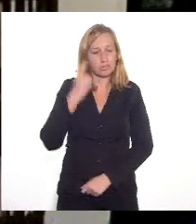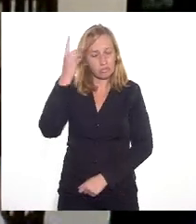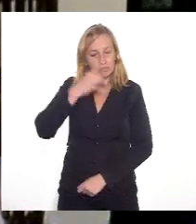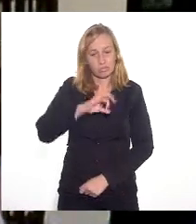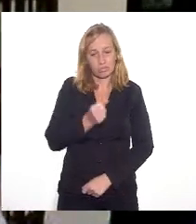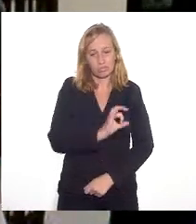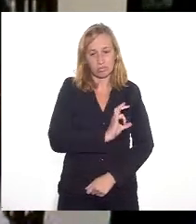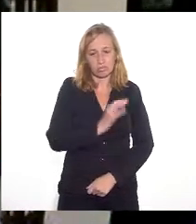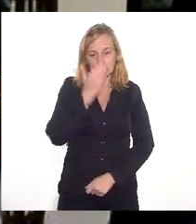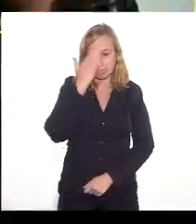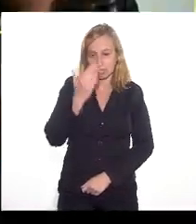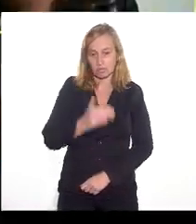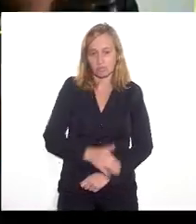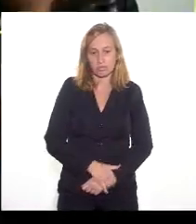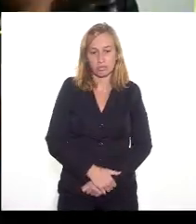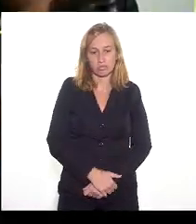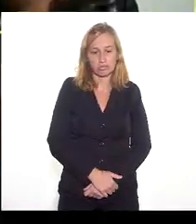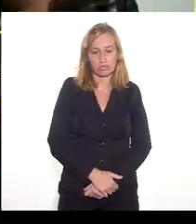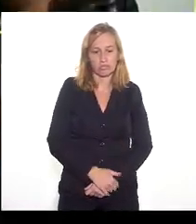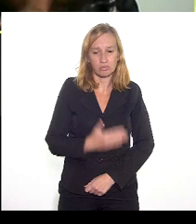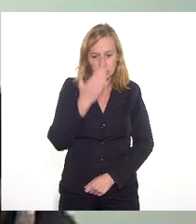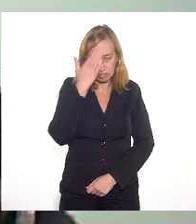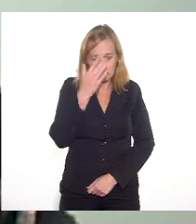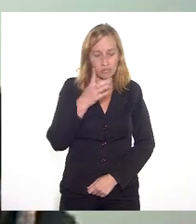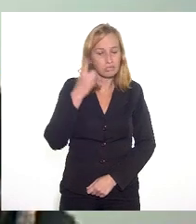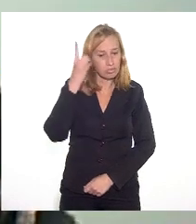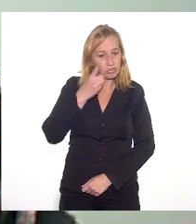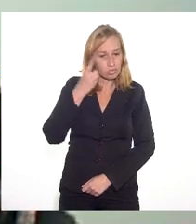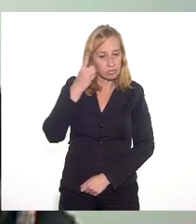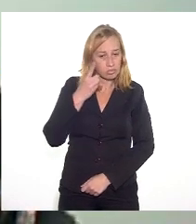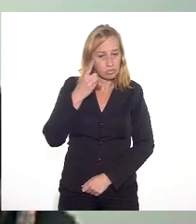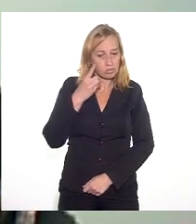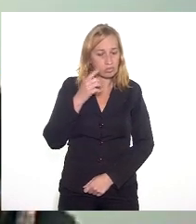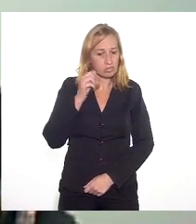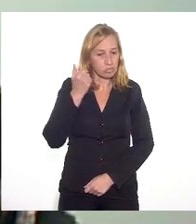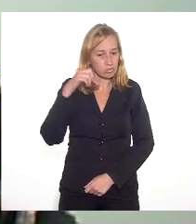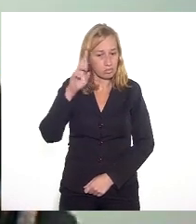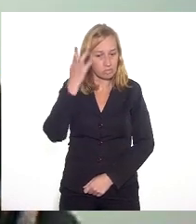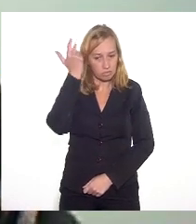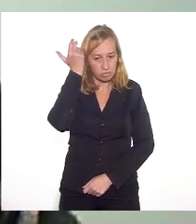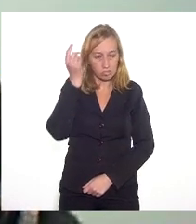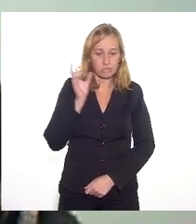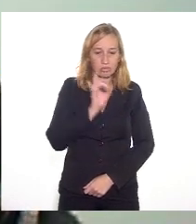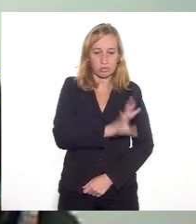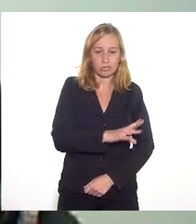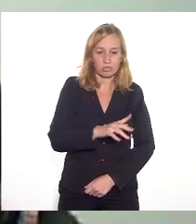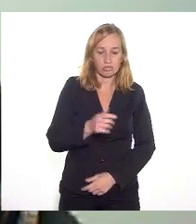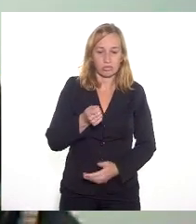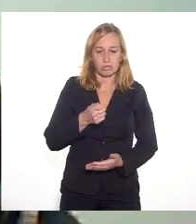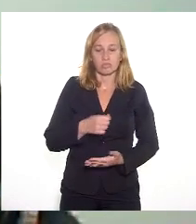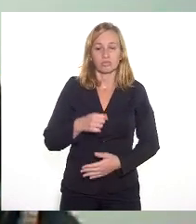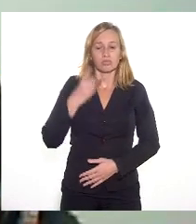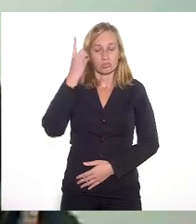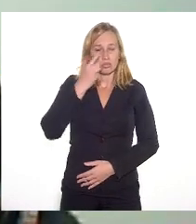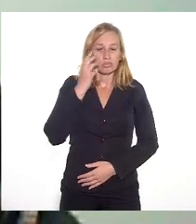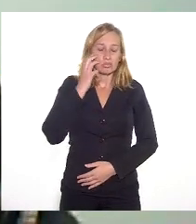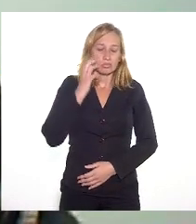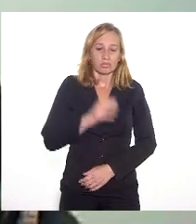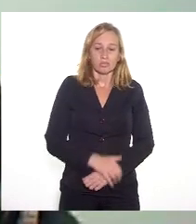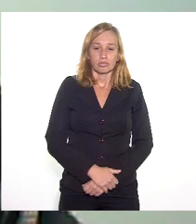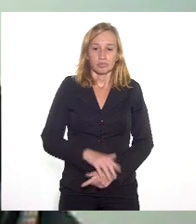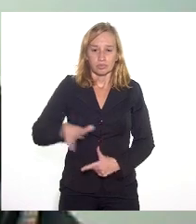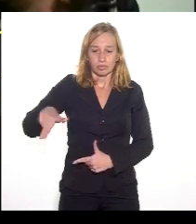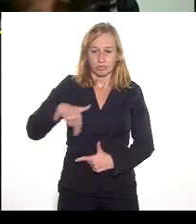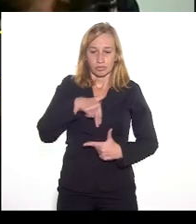Macaulay. Muito obrigado. Obrigada, deputado Eliomar Coelho. O último orador inscrito é o deputado Valdec